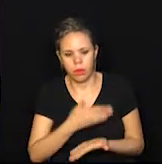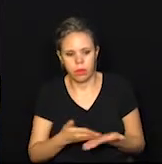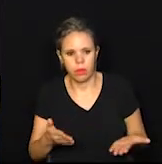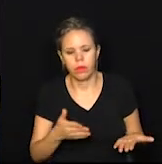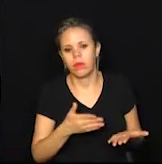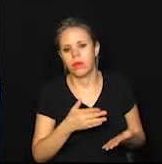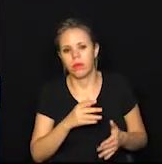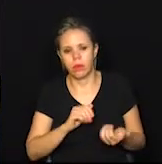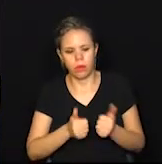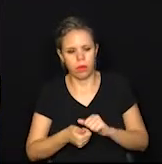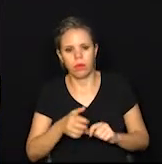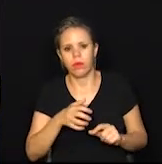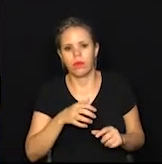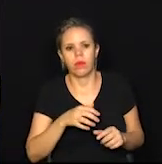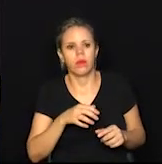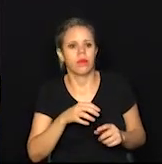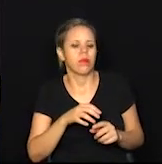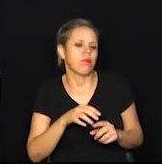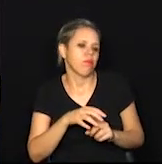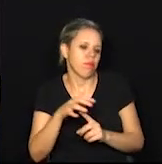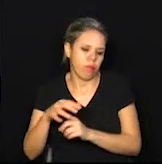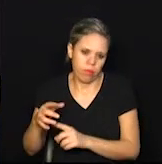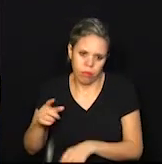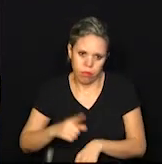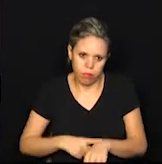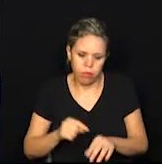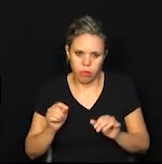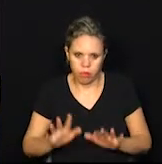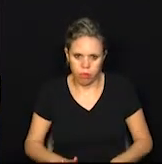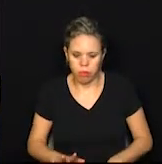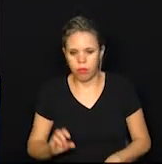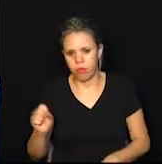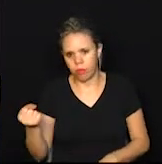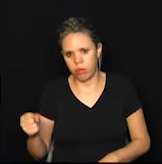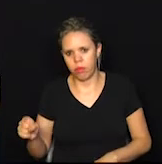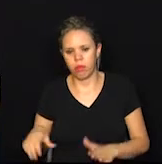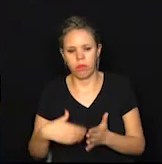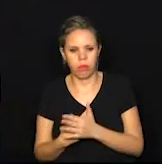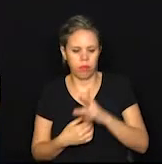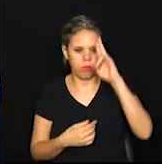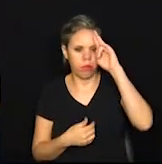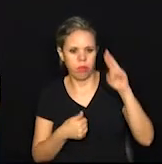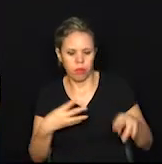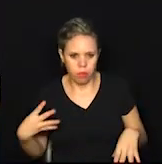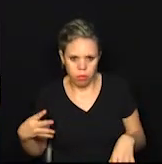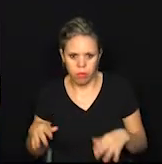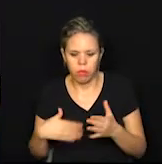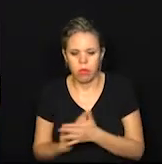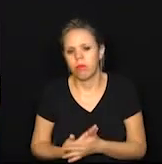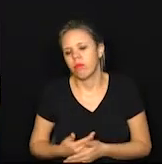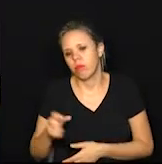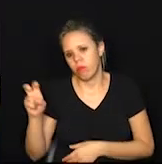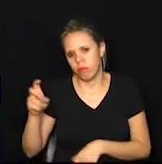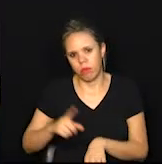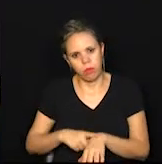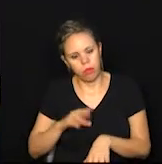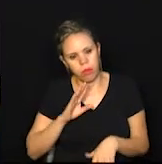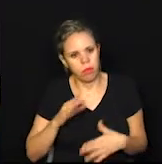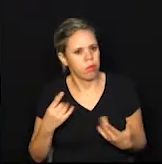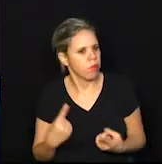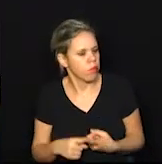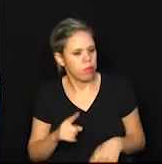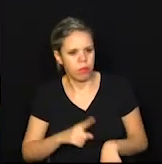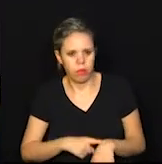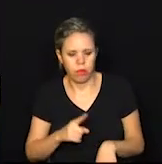de esportes ela tem o horário mais fixo, das 8 às 12, das 14 às 17, porque são